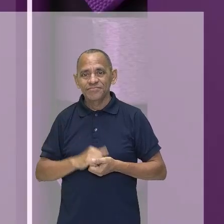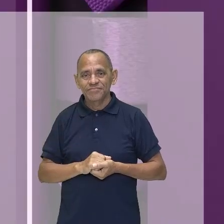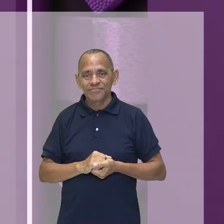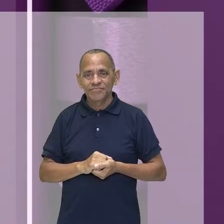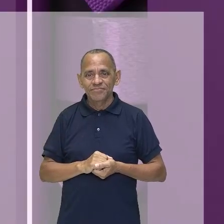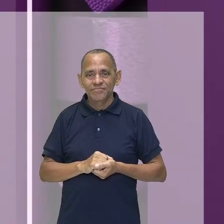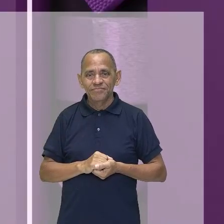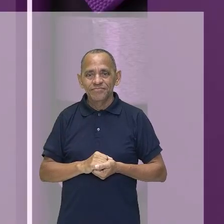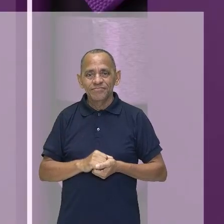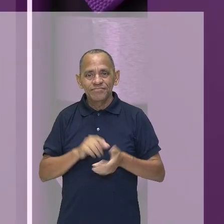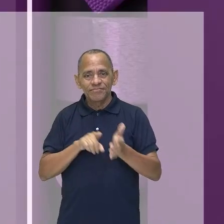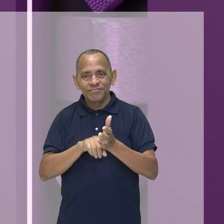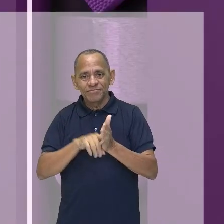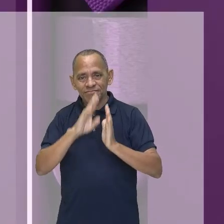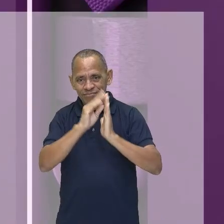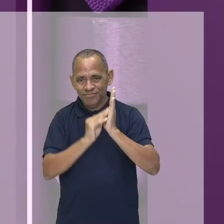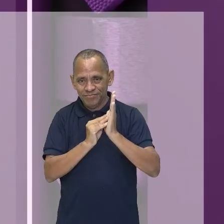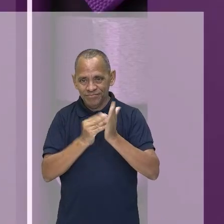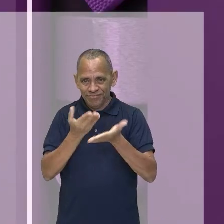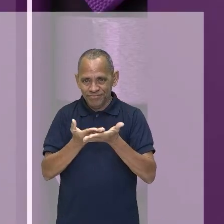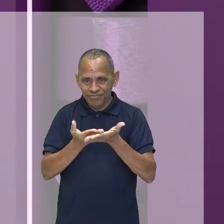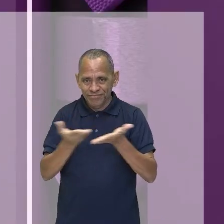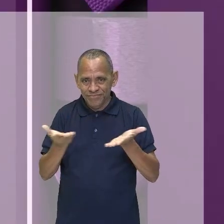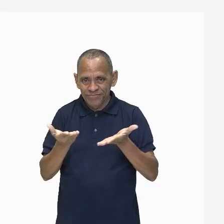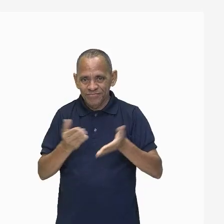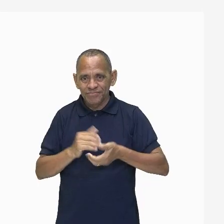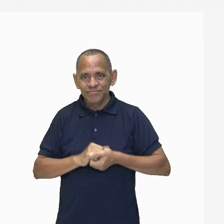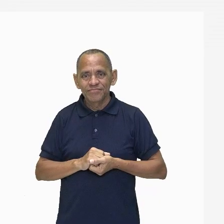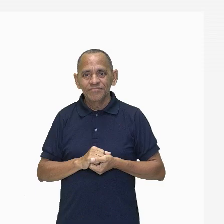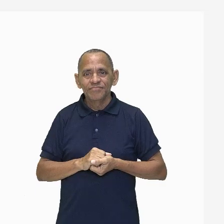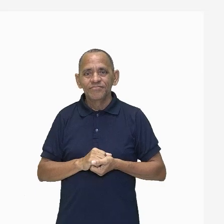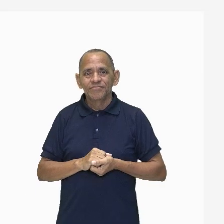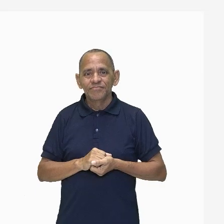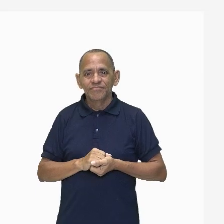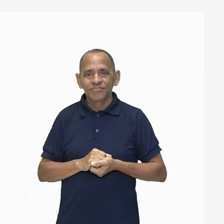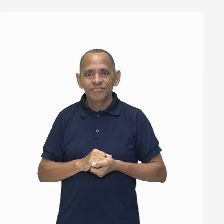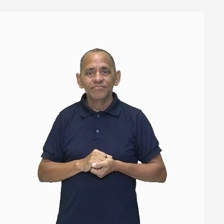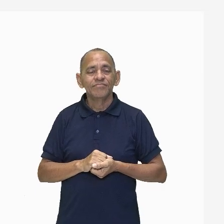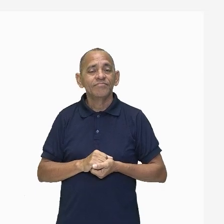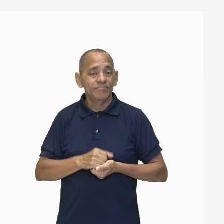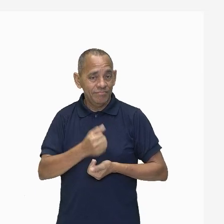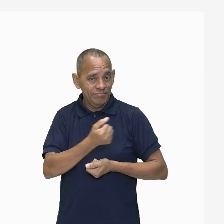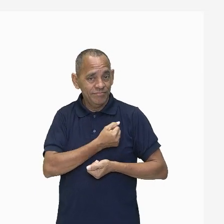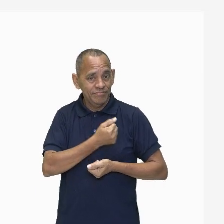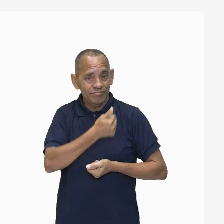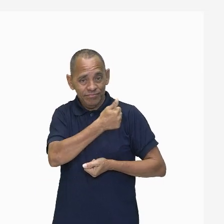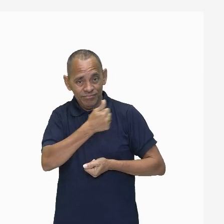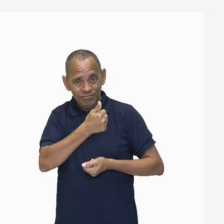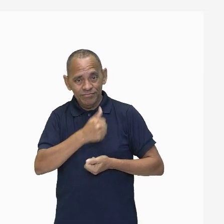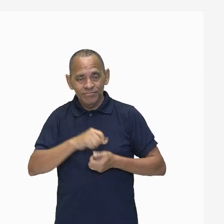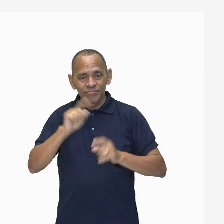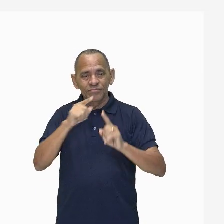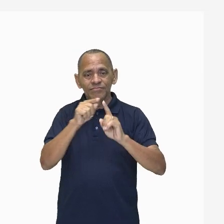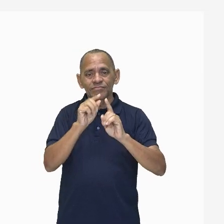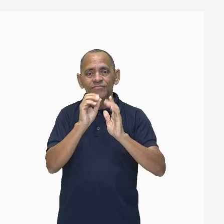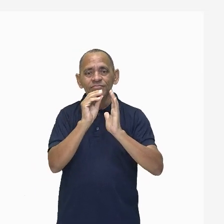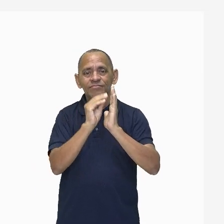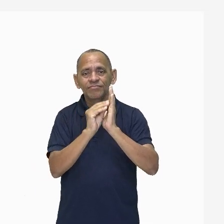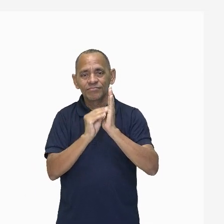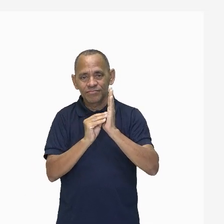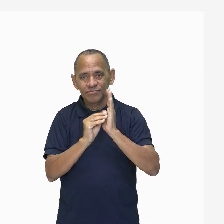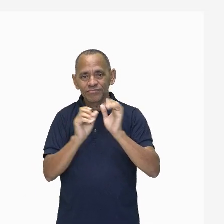Vamos verificar então o conteúdo da nossa aula? Lembrando que essa aula é de número 11 e o objeto de conhecimento